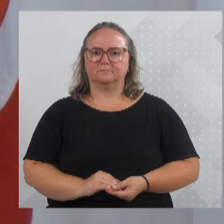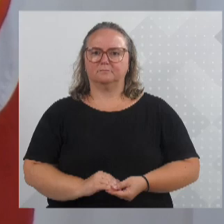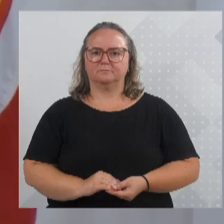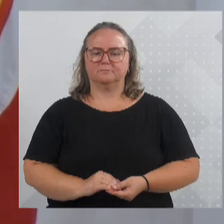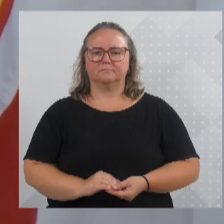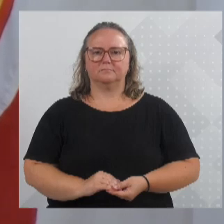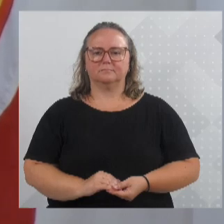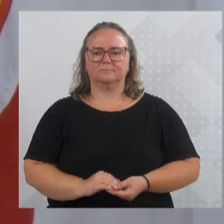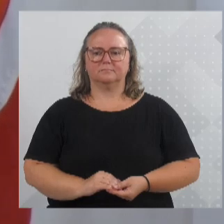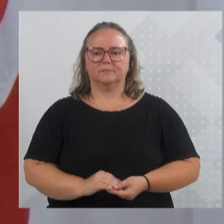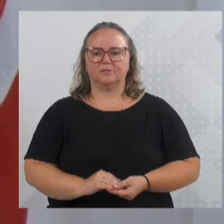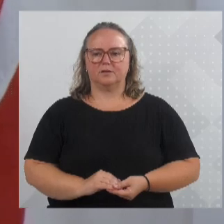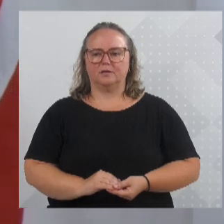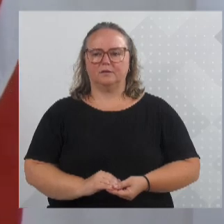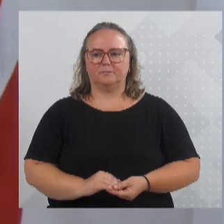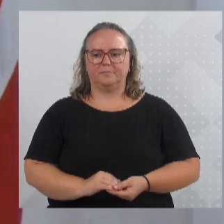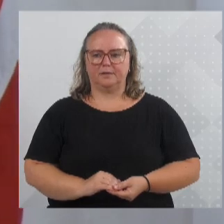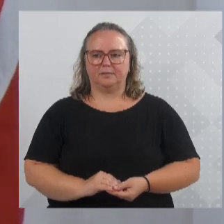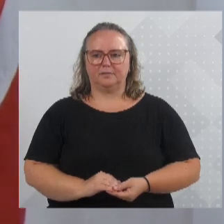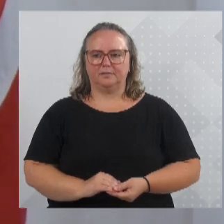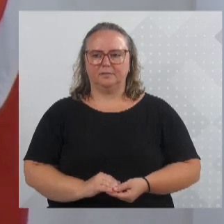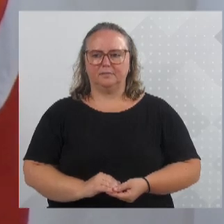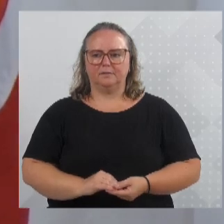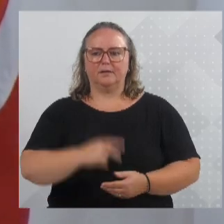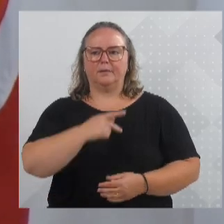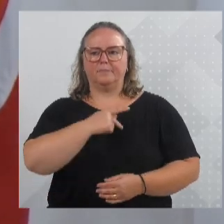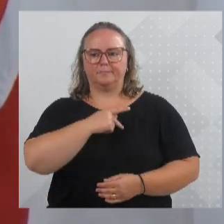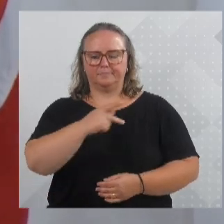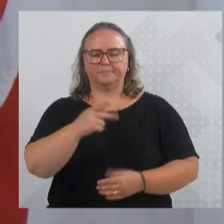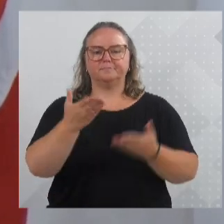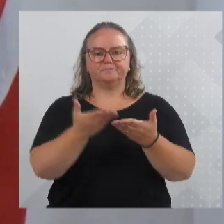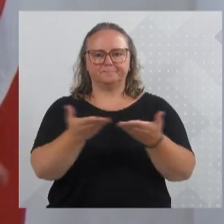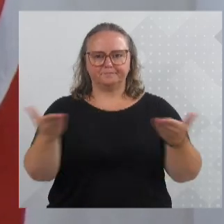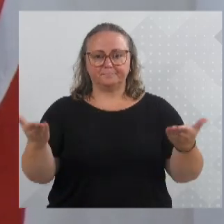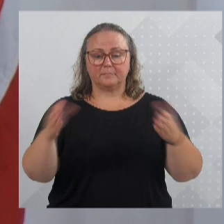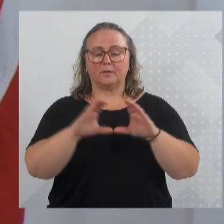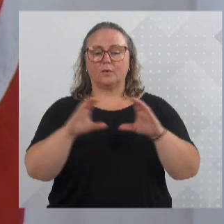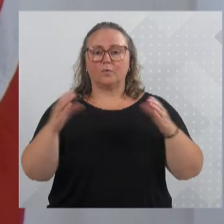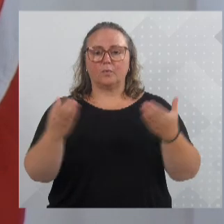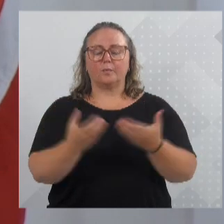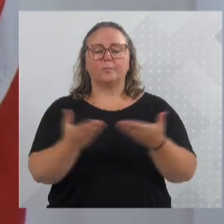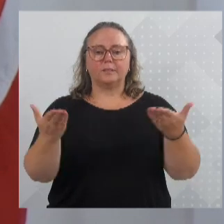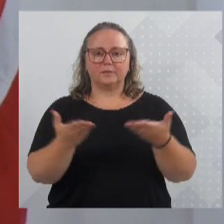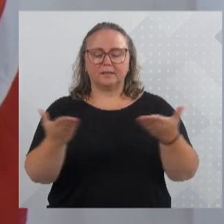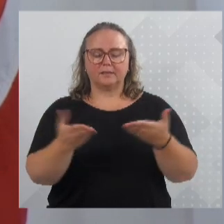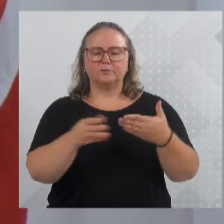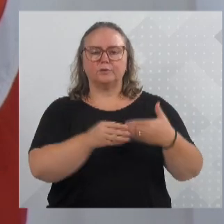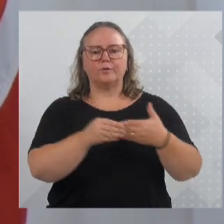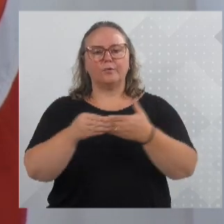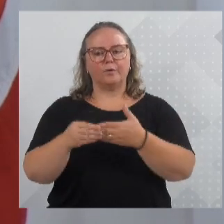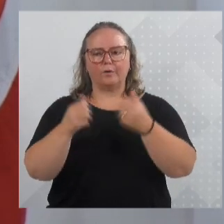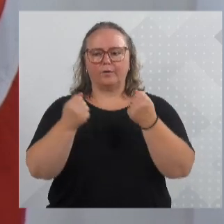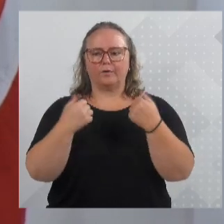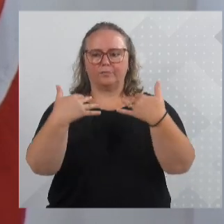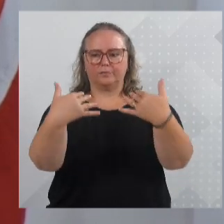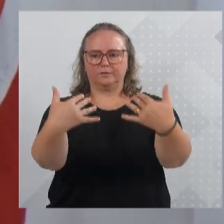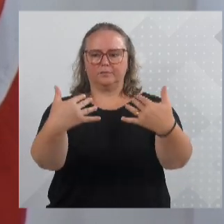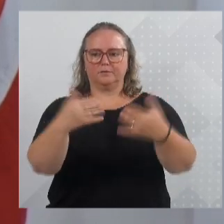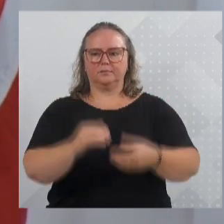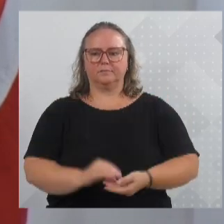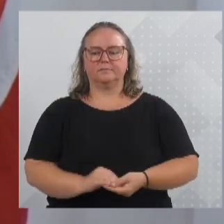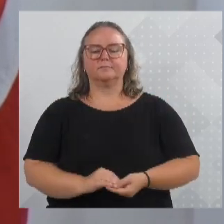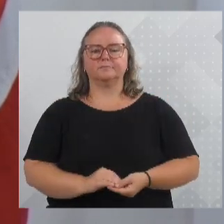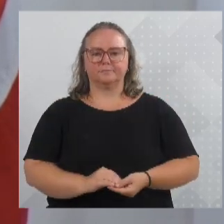Senhor presidente, senhores vereadores, comunidade que está acompanhando nossa sessão, meus cumprimentos.